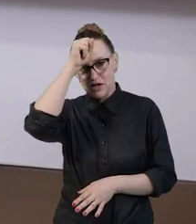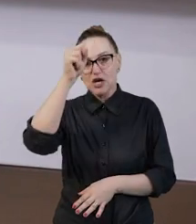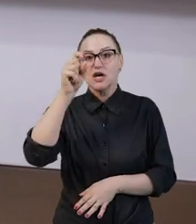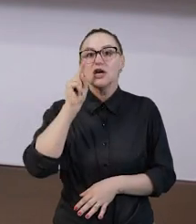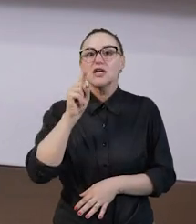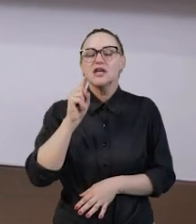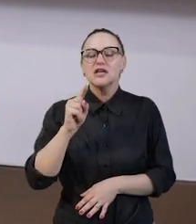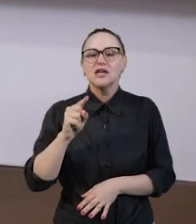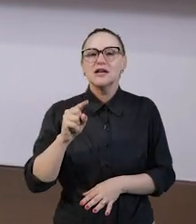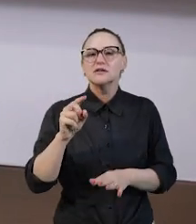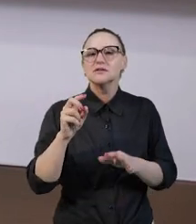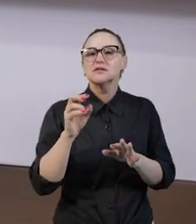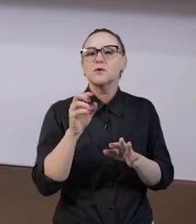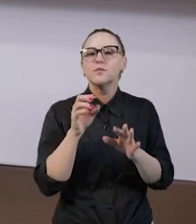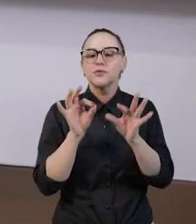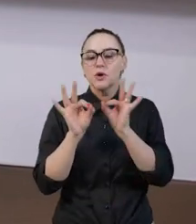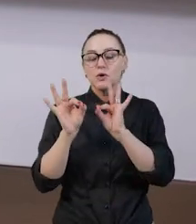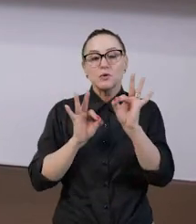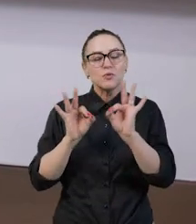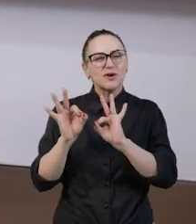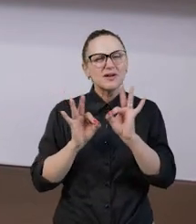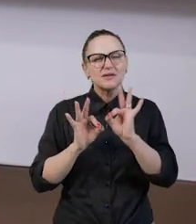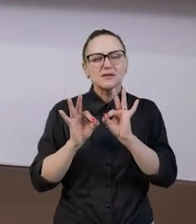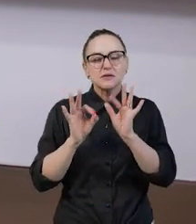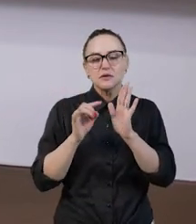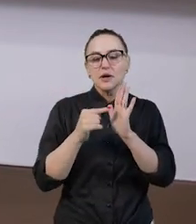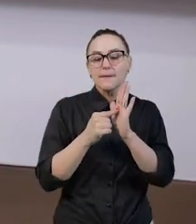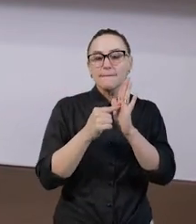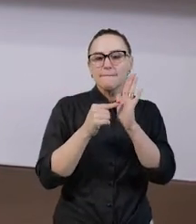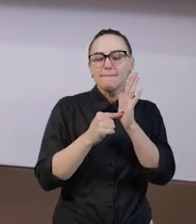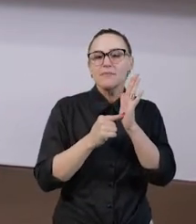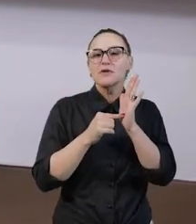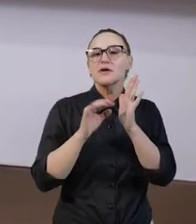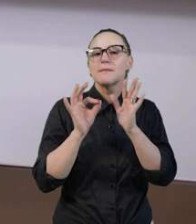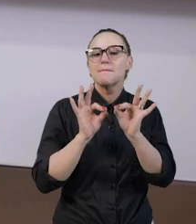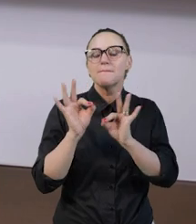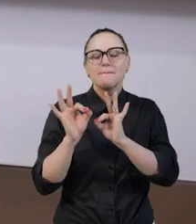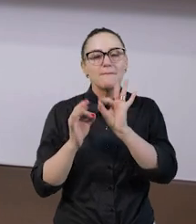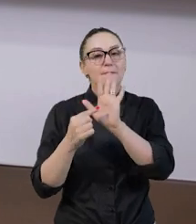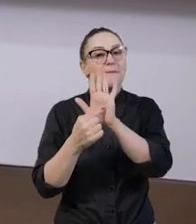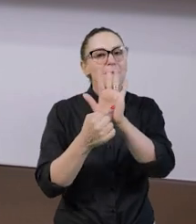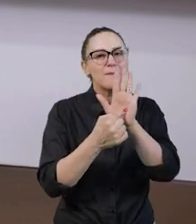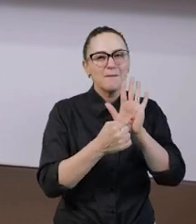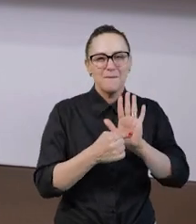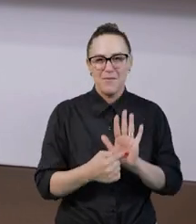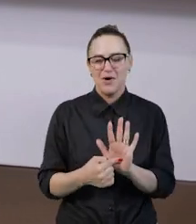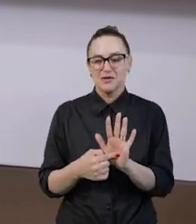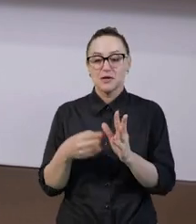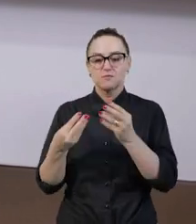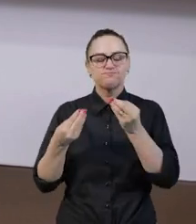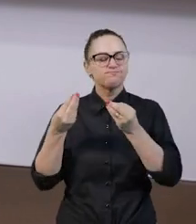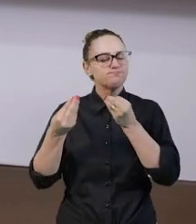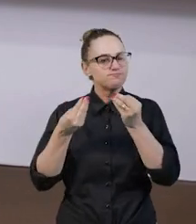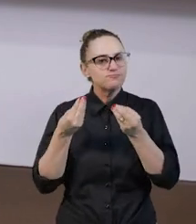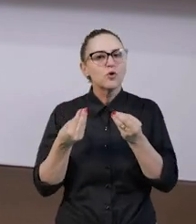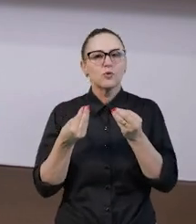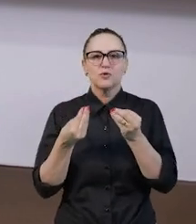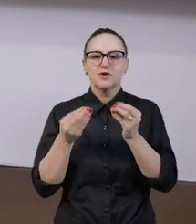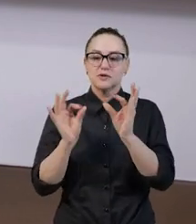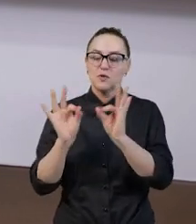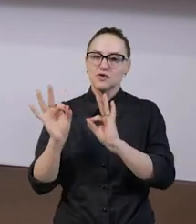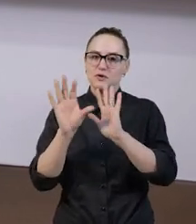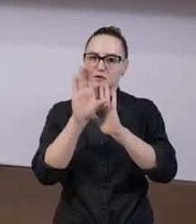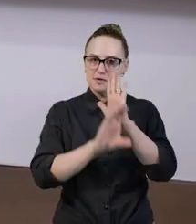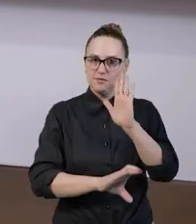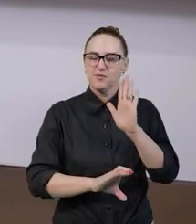desse planejamento e dessa flexibilidade na organização e estruturação curricular dessa